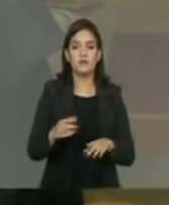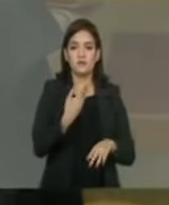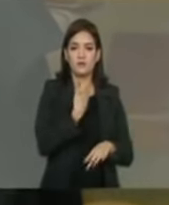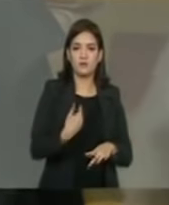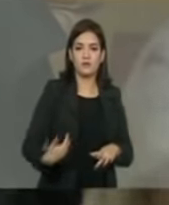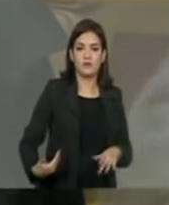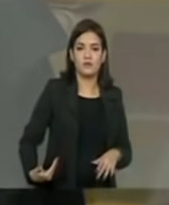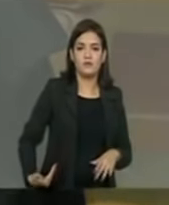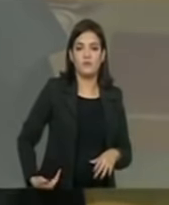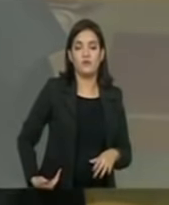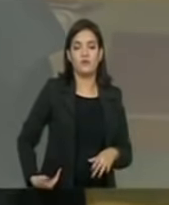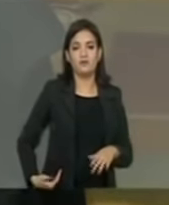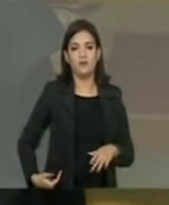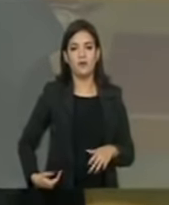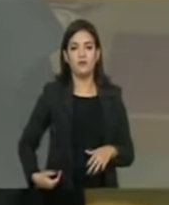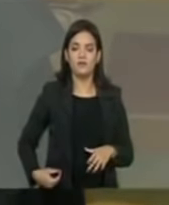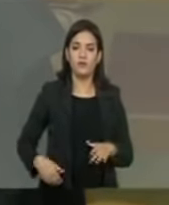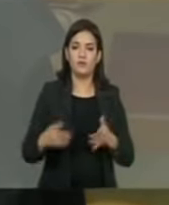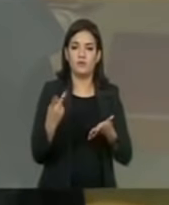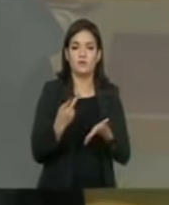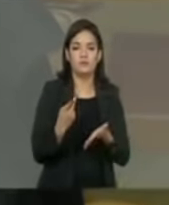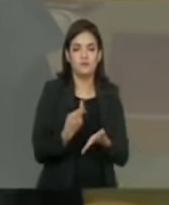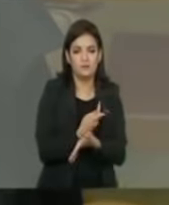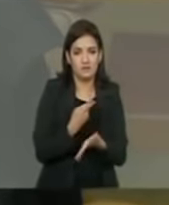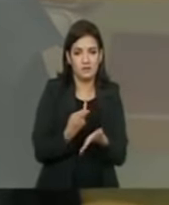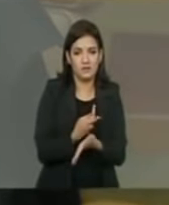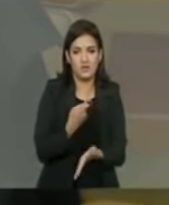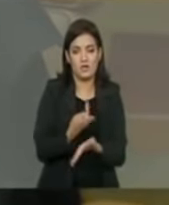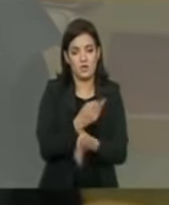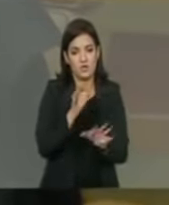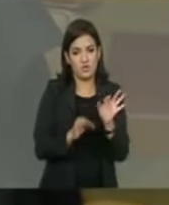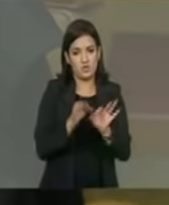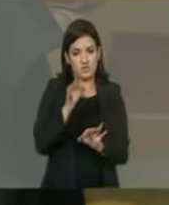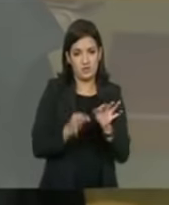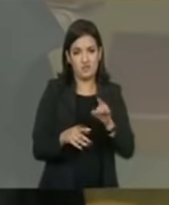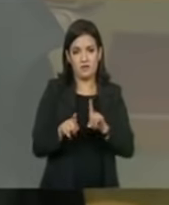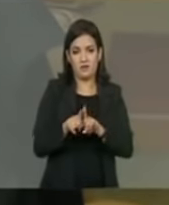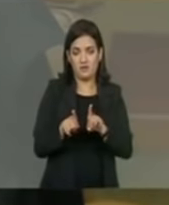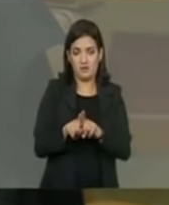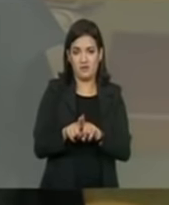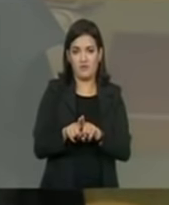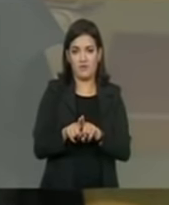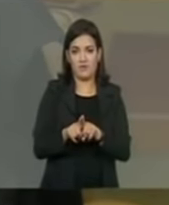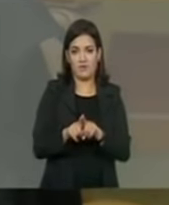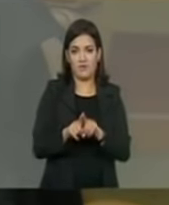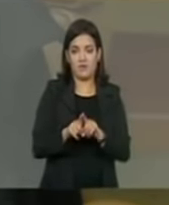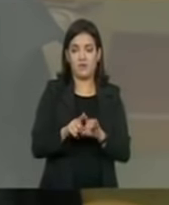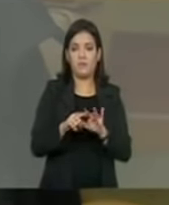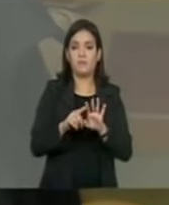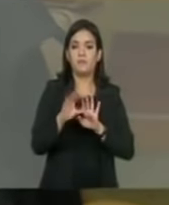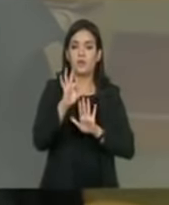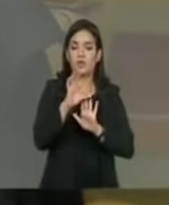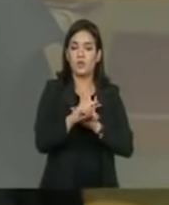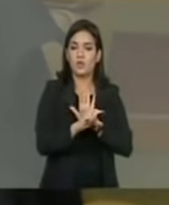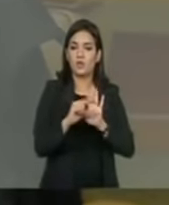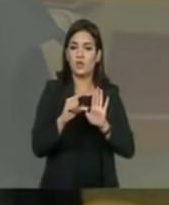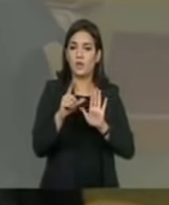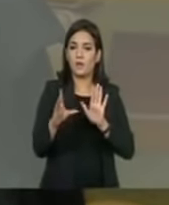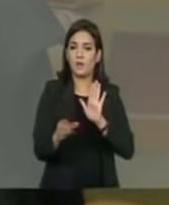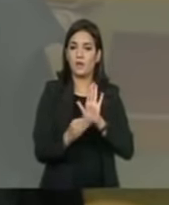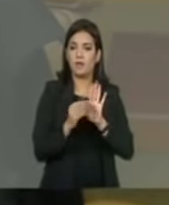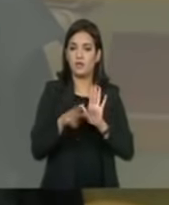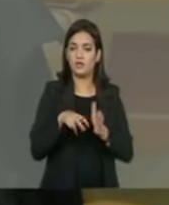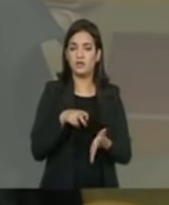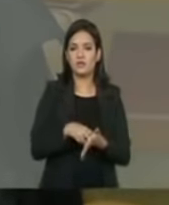por erro judiciário assim como que ficar preso além do tempo fixado na sentença em seguida o senhor presidente